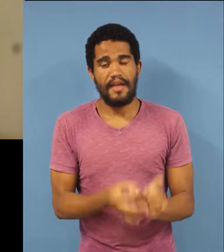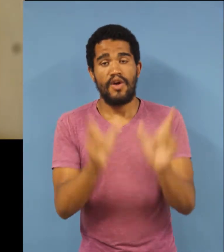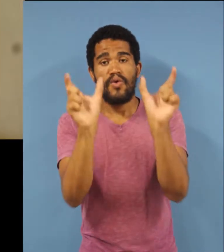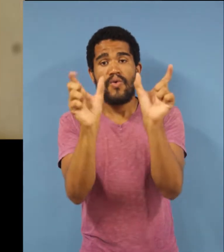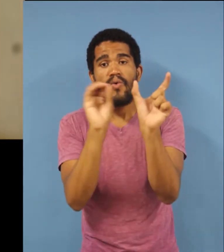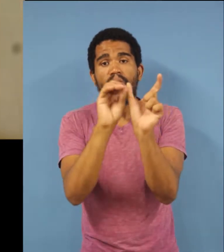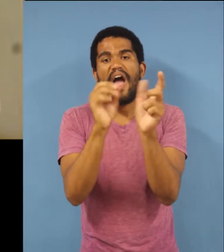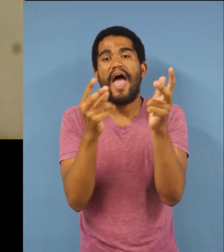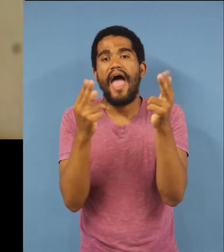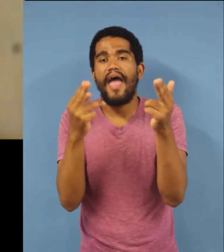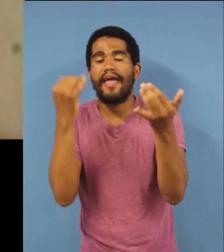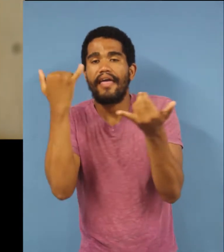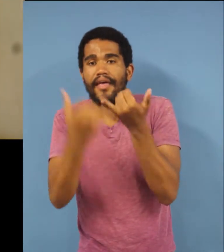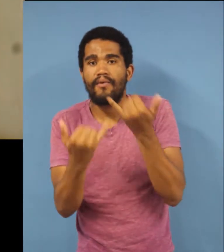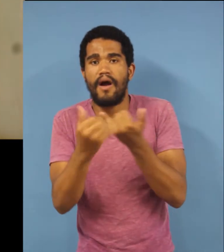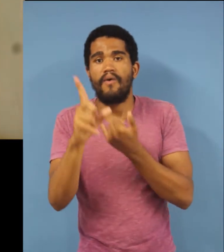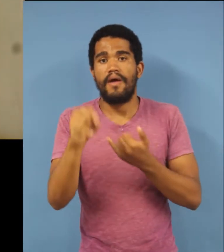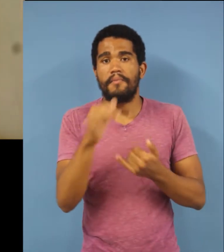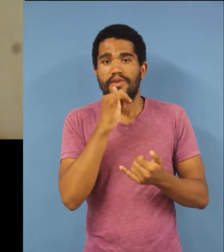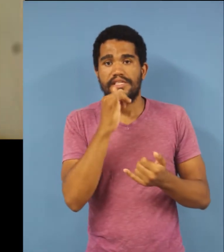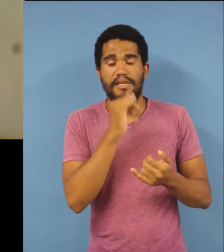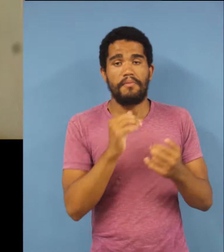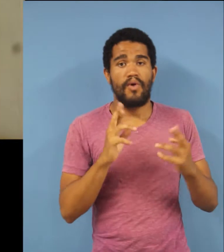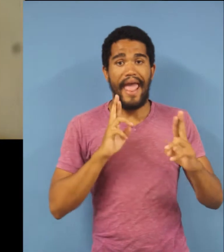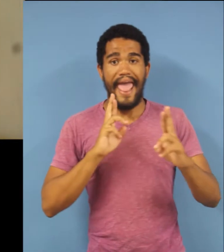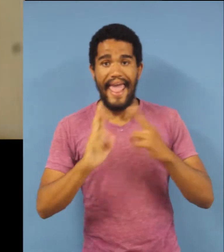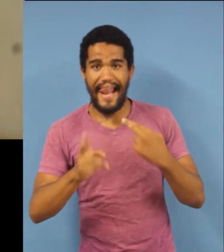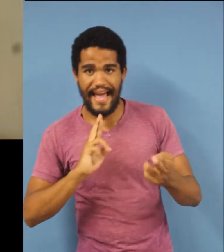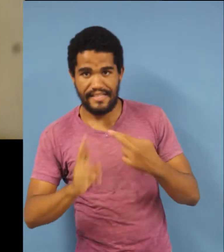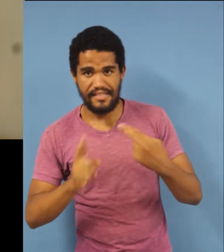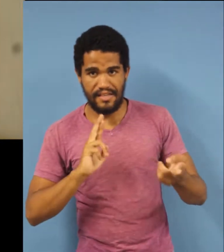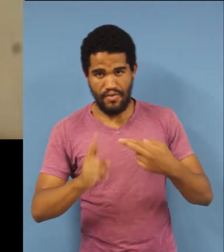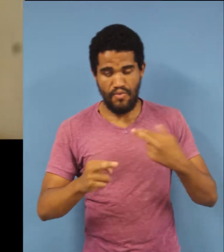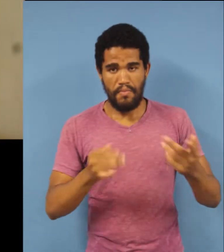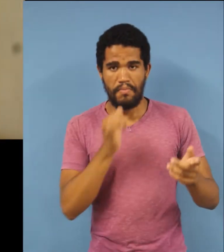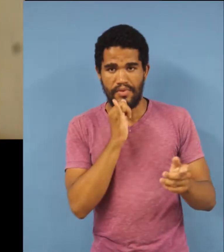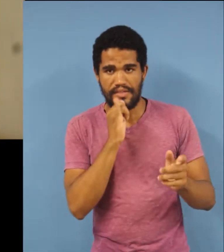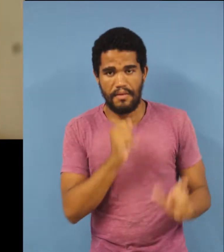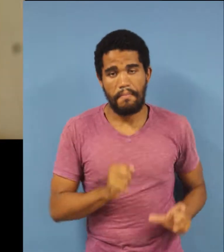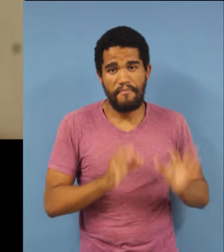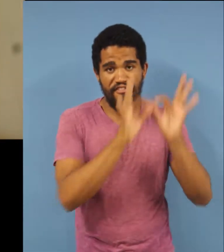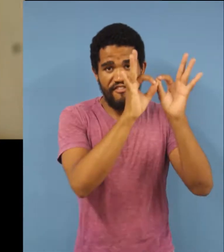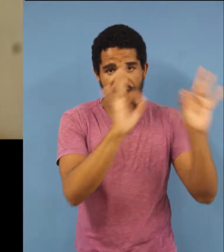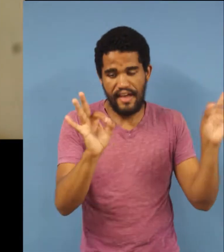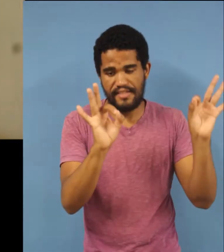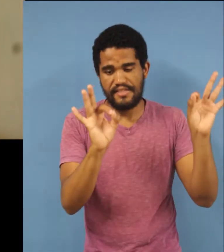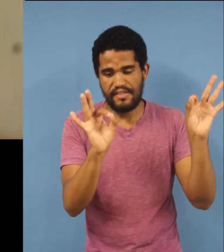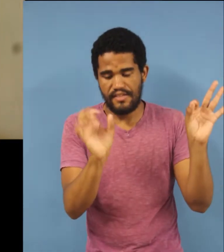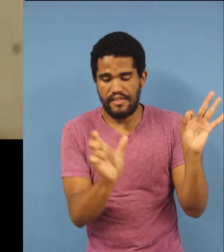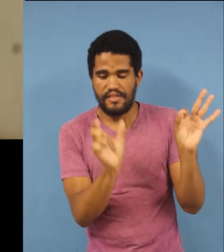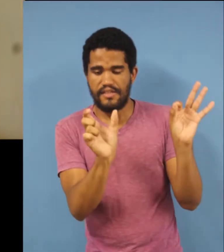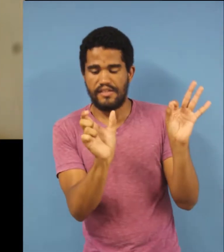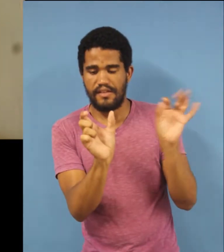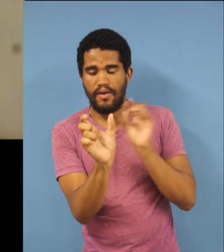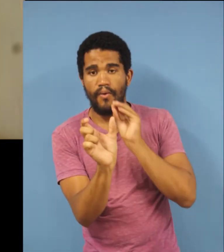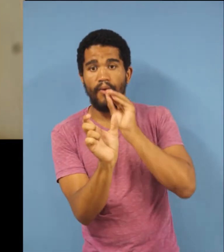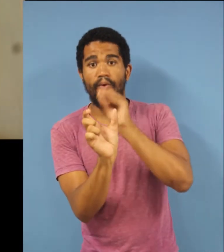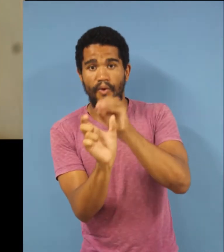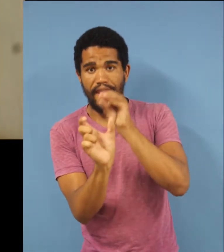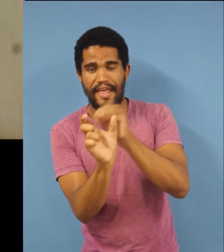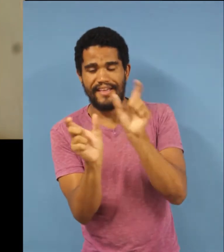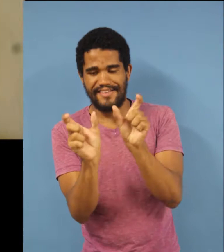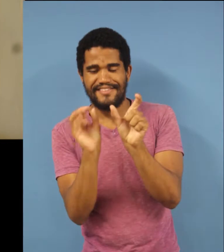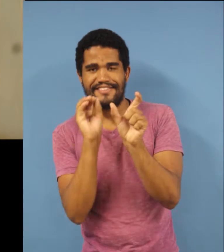falando de relação. Quando a gente encadeia ideias, a gente precisa de conectores que deem a ele relação